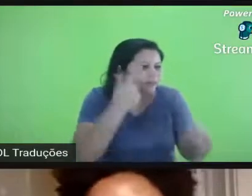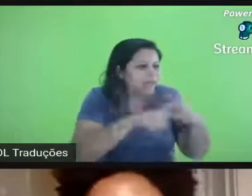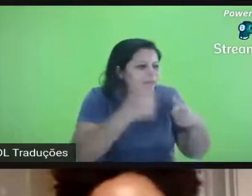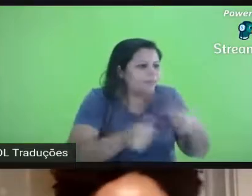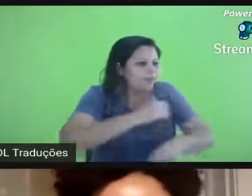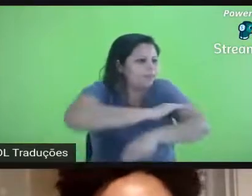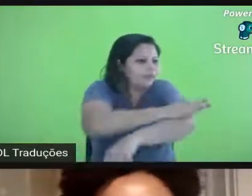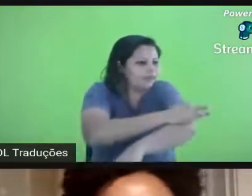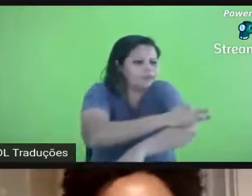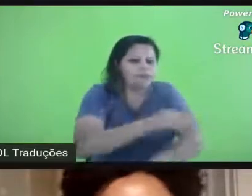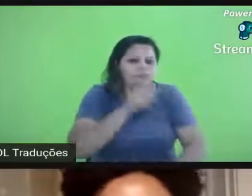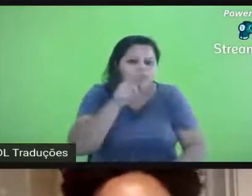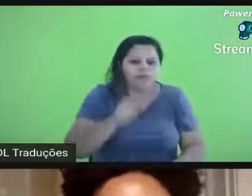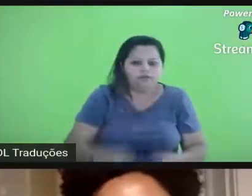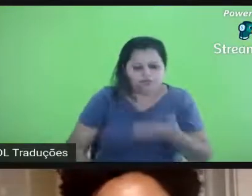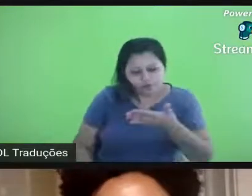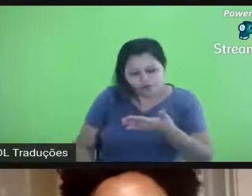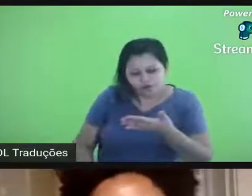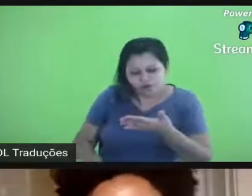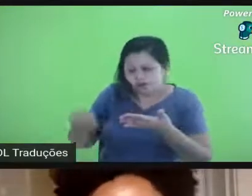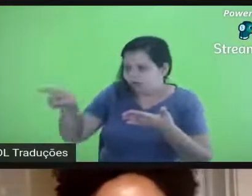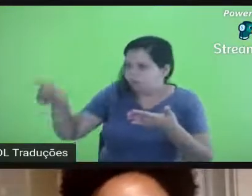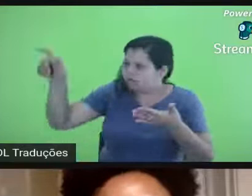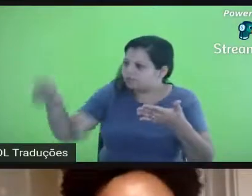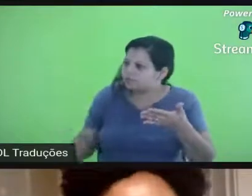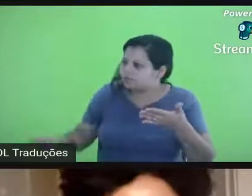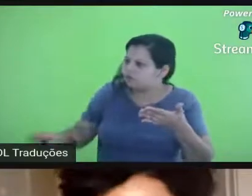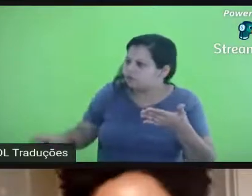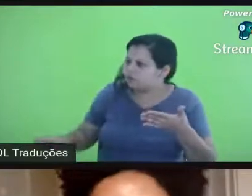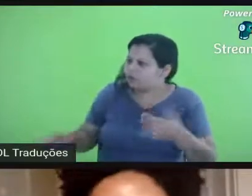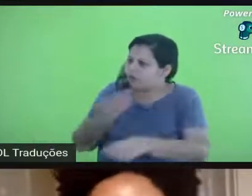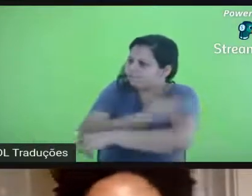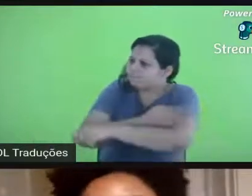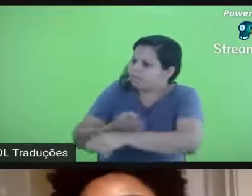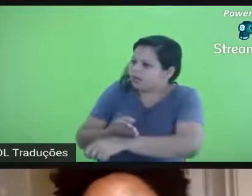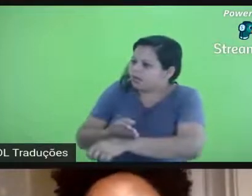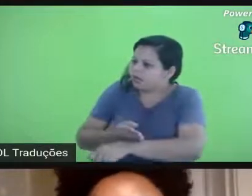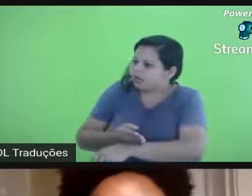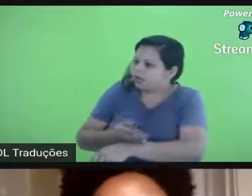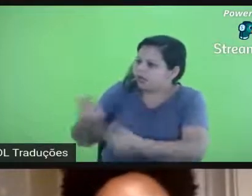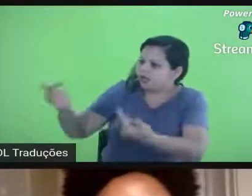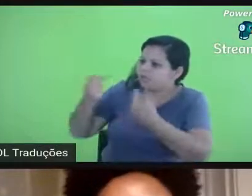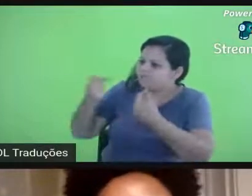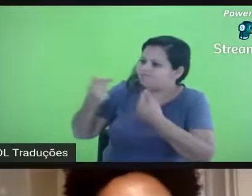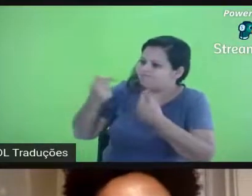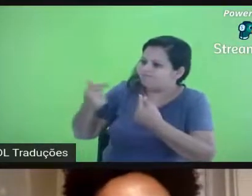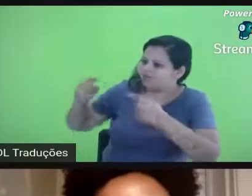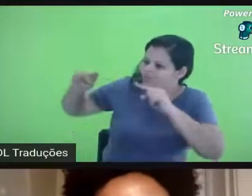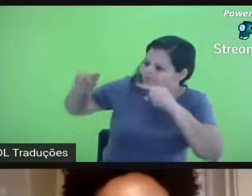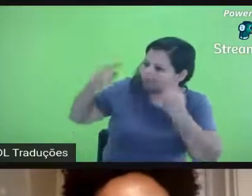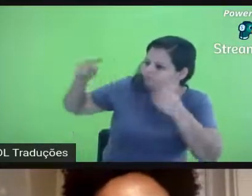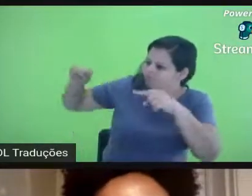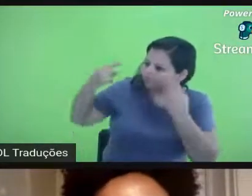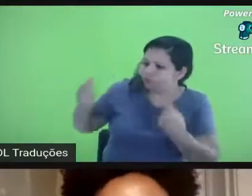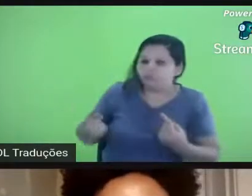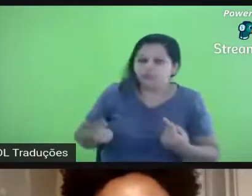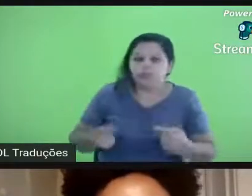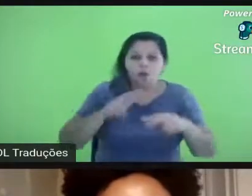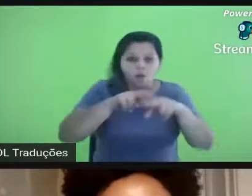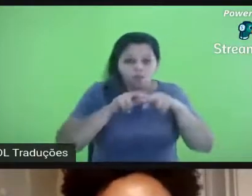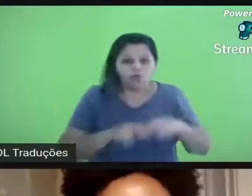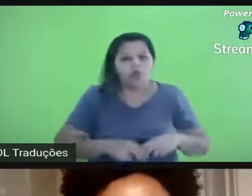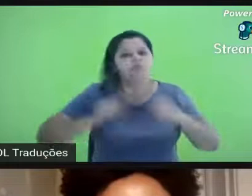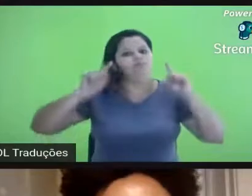você vai olhar, quem está te cobrando isso é uma pessoa branca. Então, eu acho que isso é muito pontual, assim, é uma provocação que eu deixo para